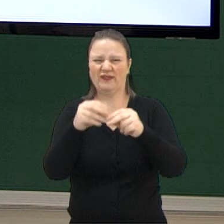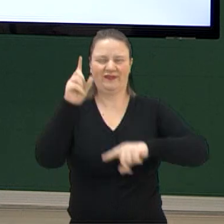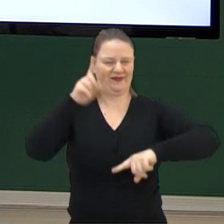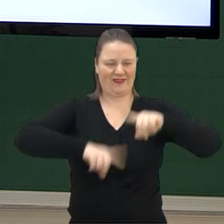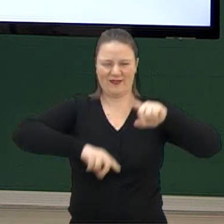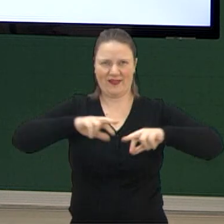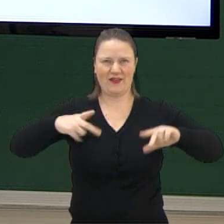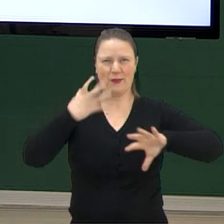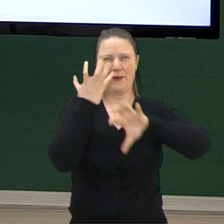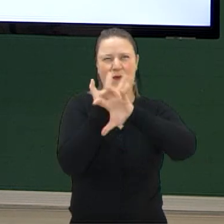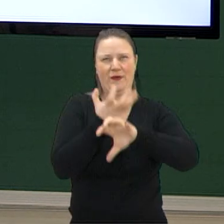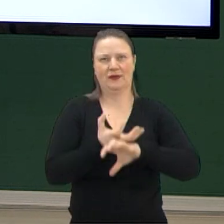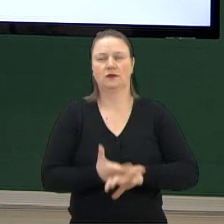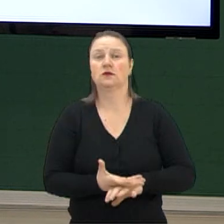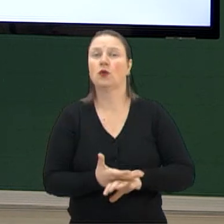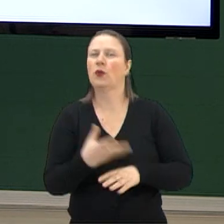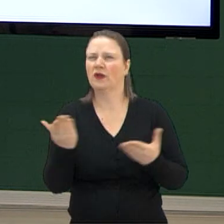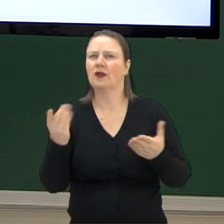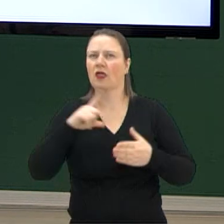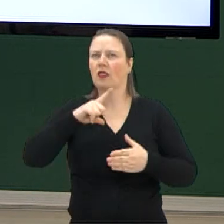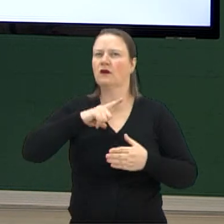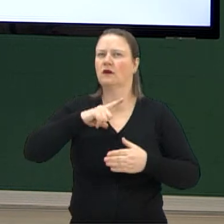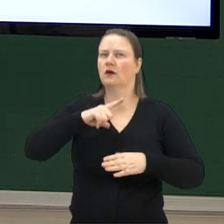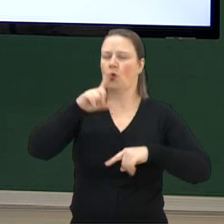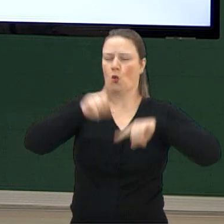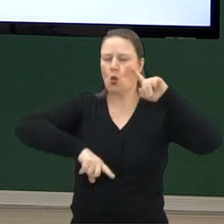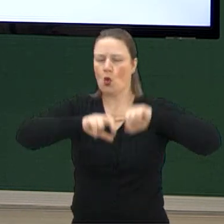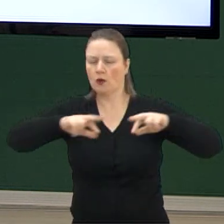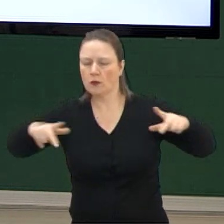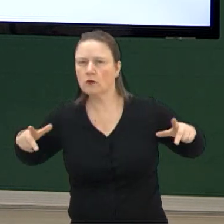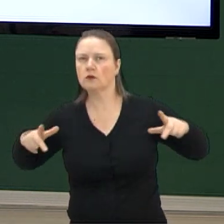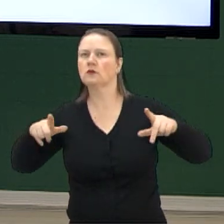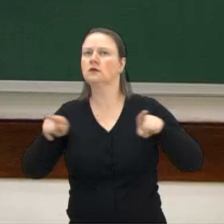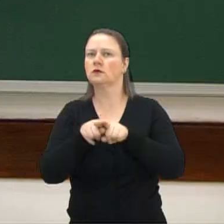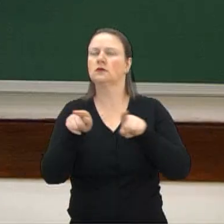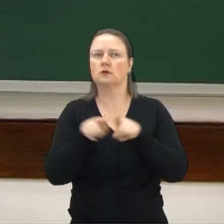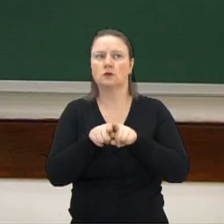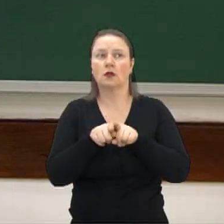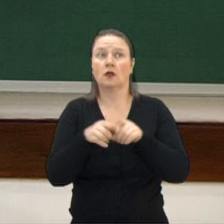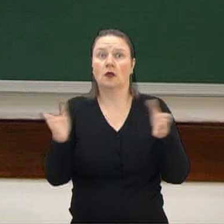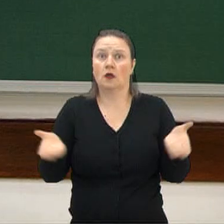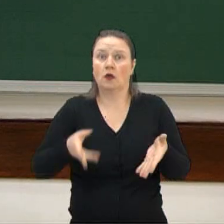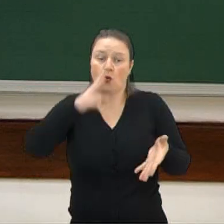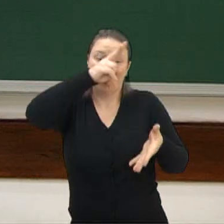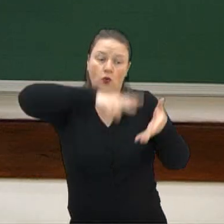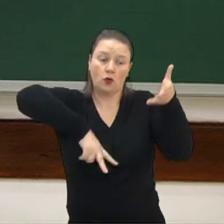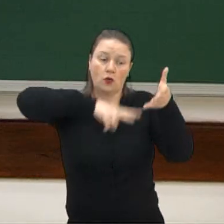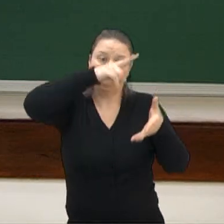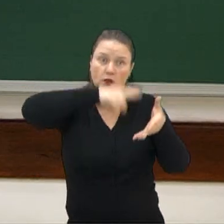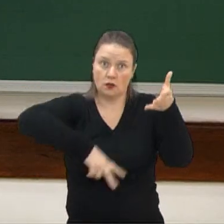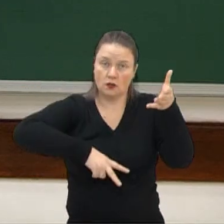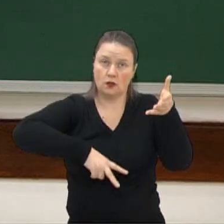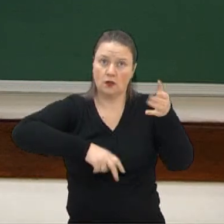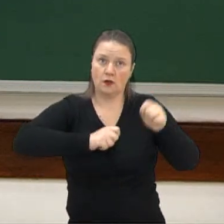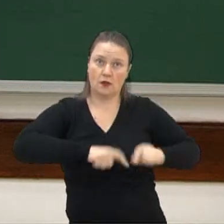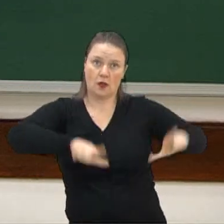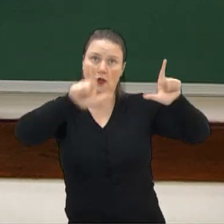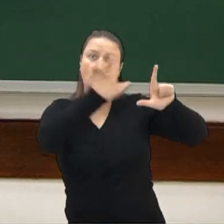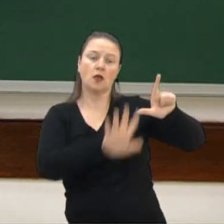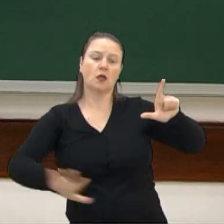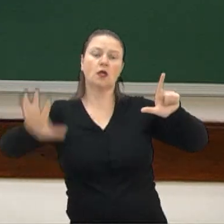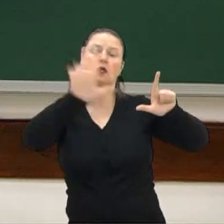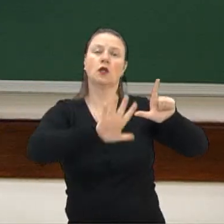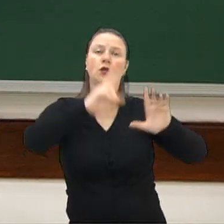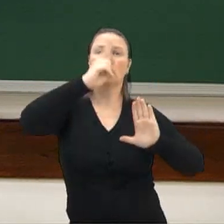todamatéria.com.br e, caso você se interesse, o Retratos da Leitura no Brasil. Só vocês pesquisarem no Google, vocês